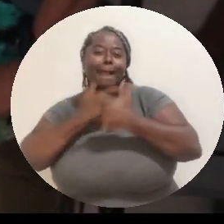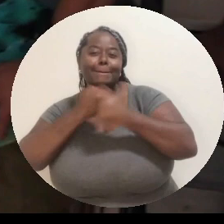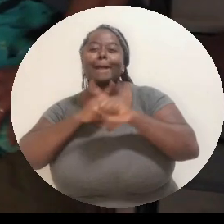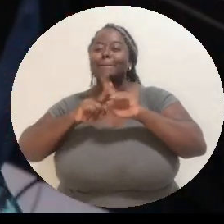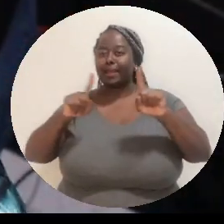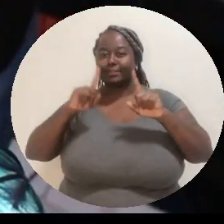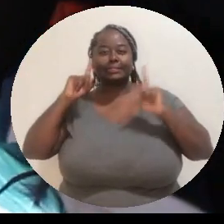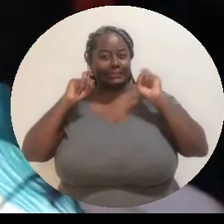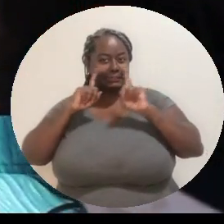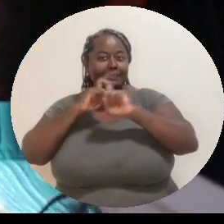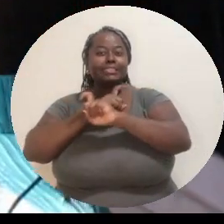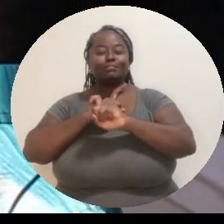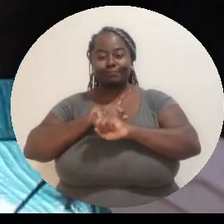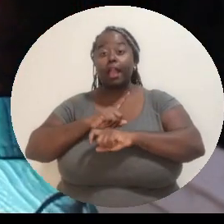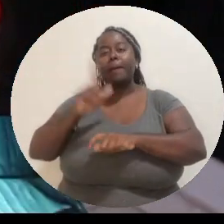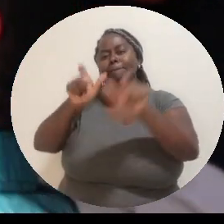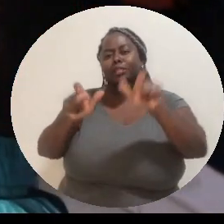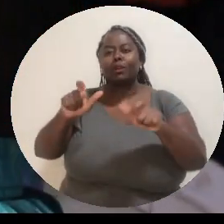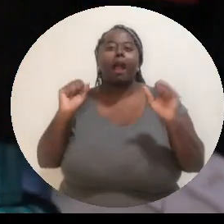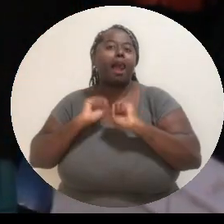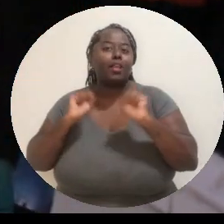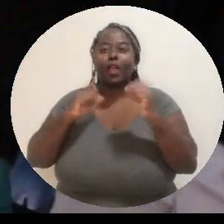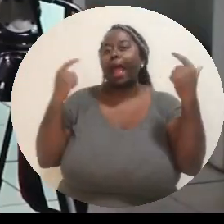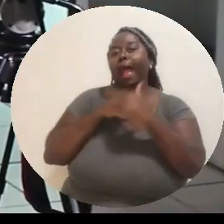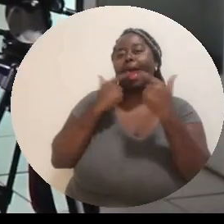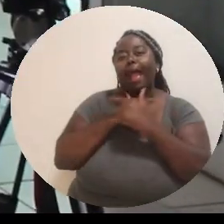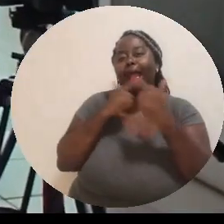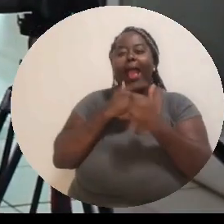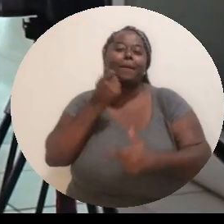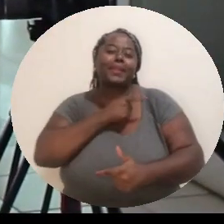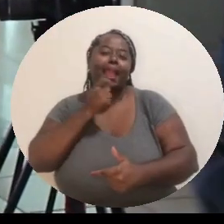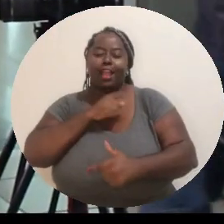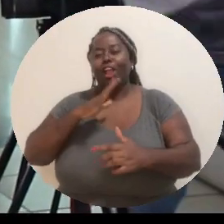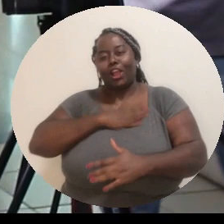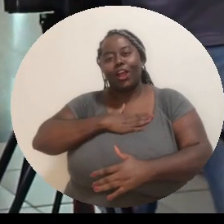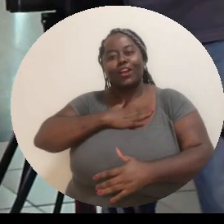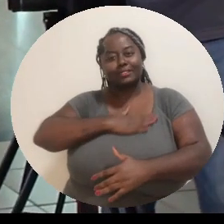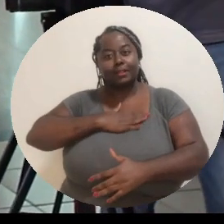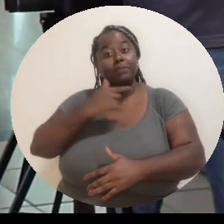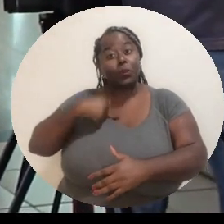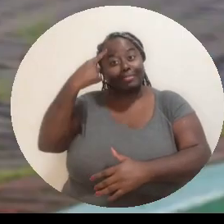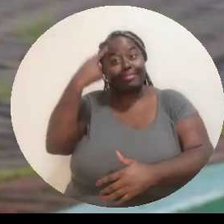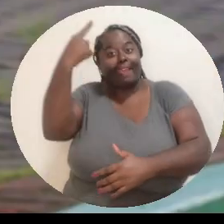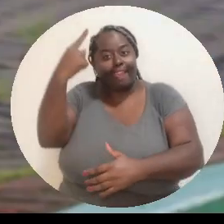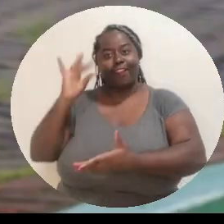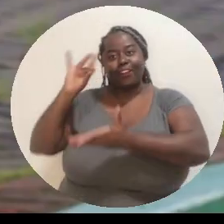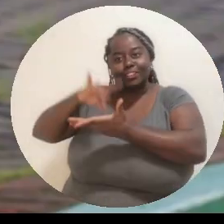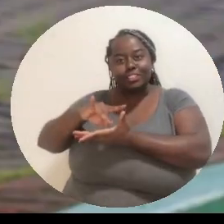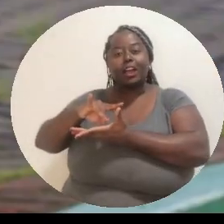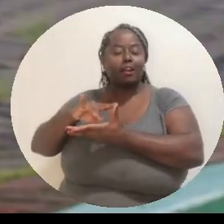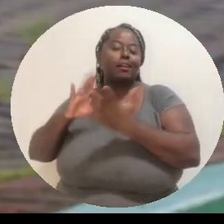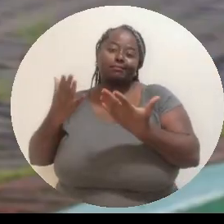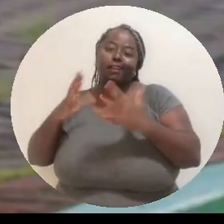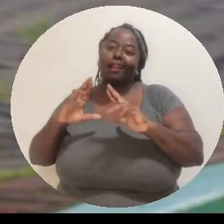isso, porque as pessoas adoram rir. Todo mundo gosta de uma boa piada. Eu tive a ideia original e,